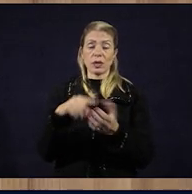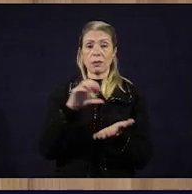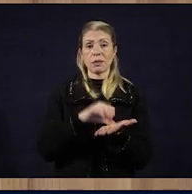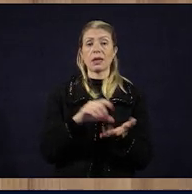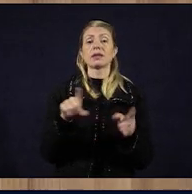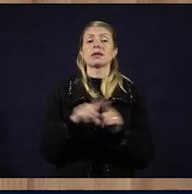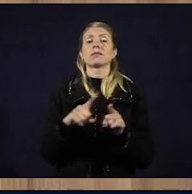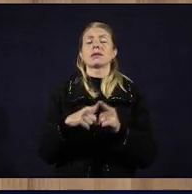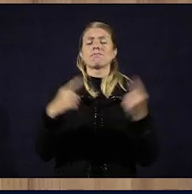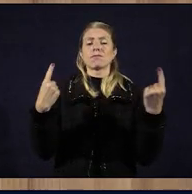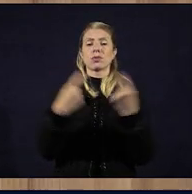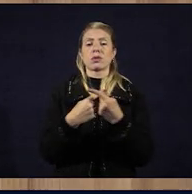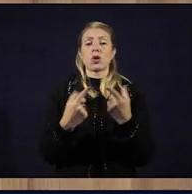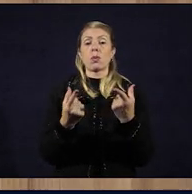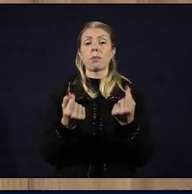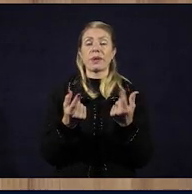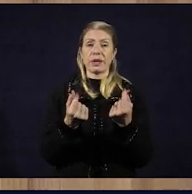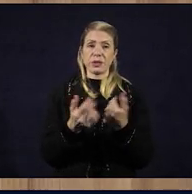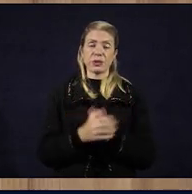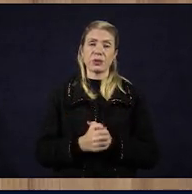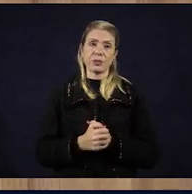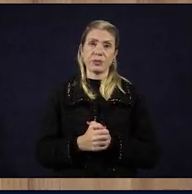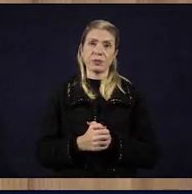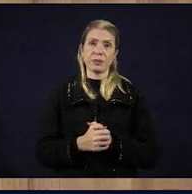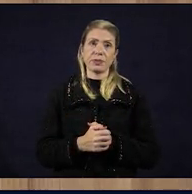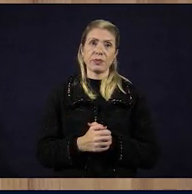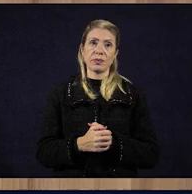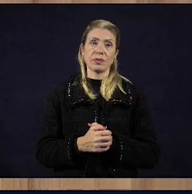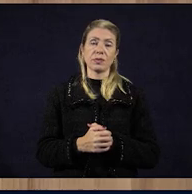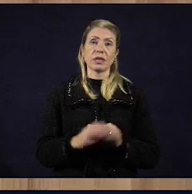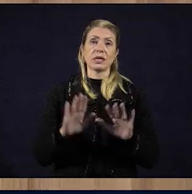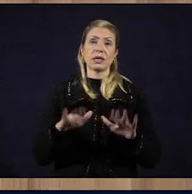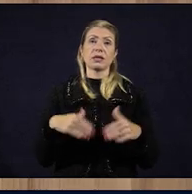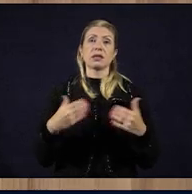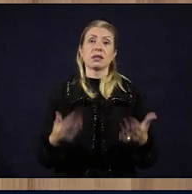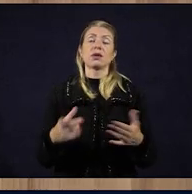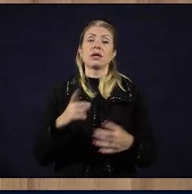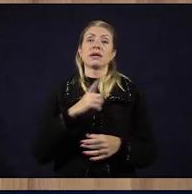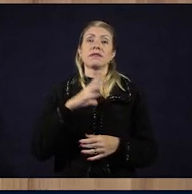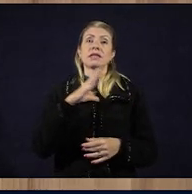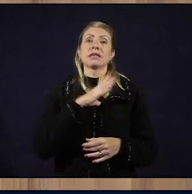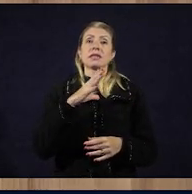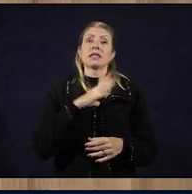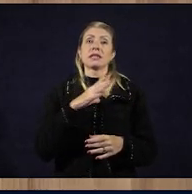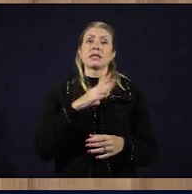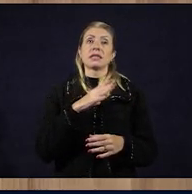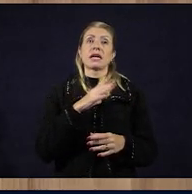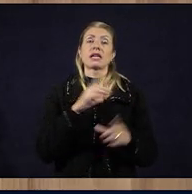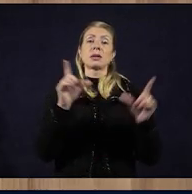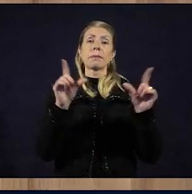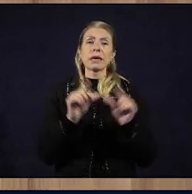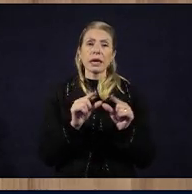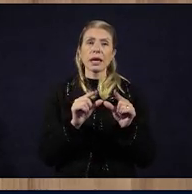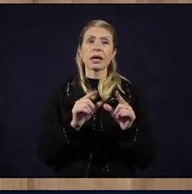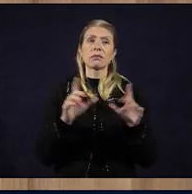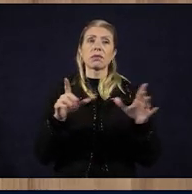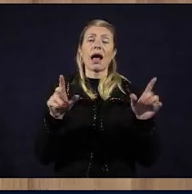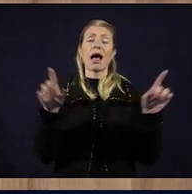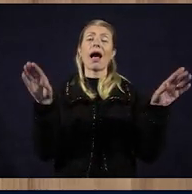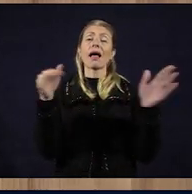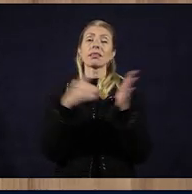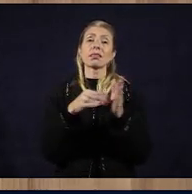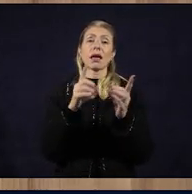em preço então a gente conseguiu acelerar muito depois a gente vai para as médias cidades pequenas cidades até chegar nas áreas remotas são